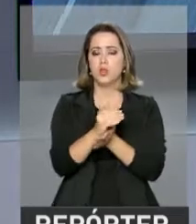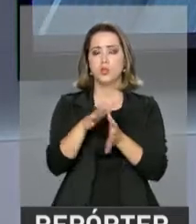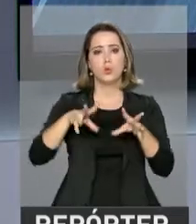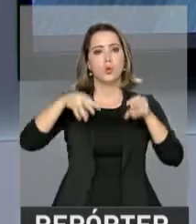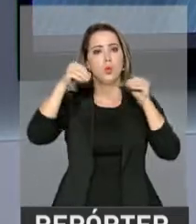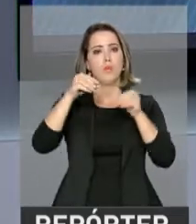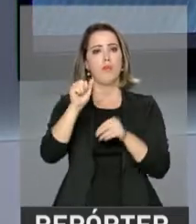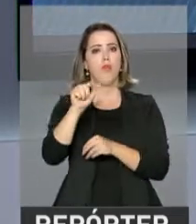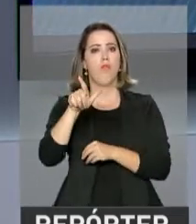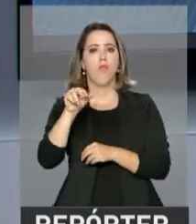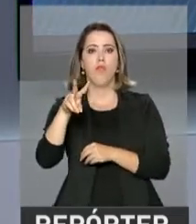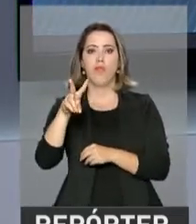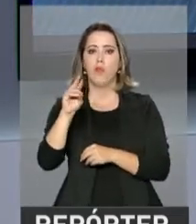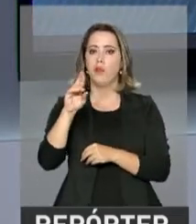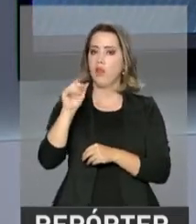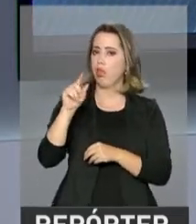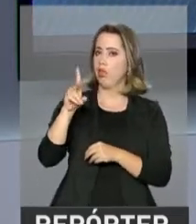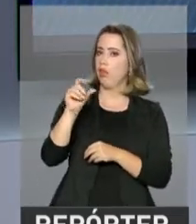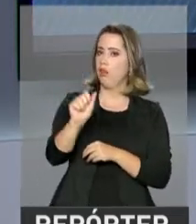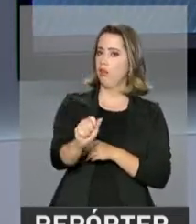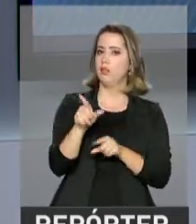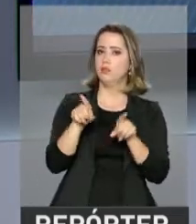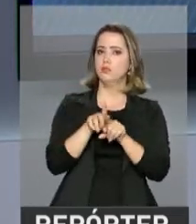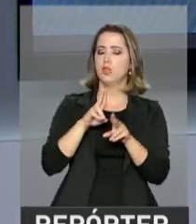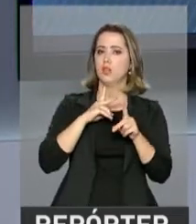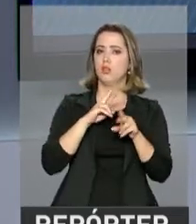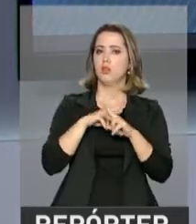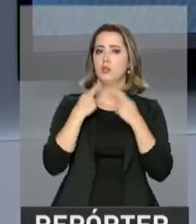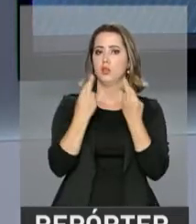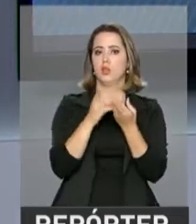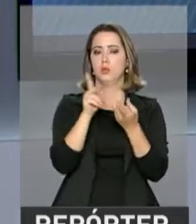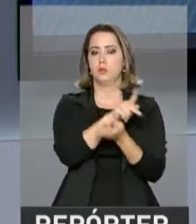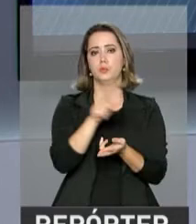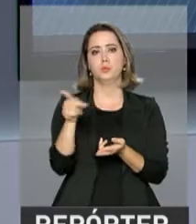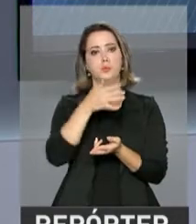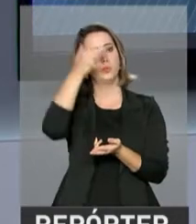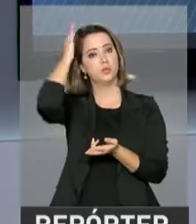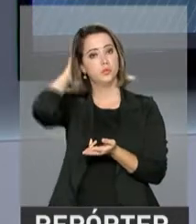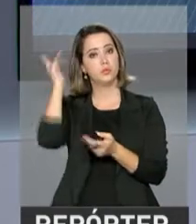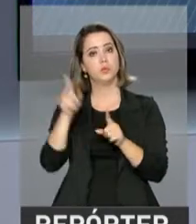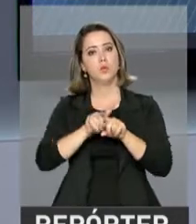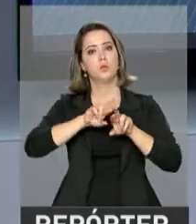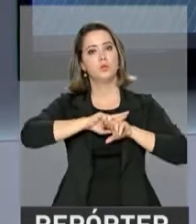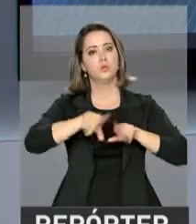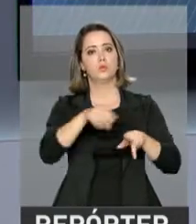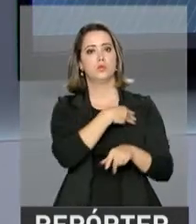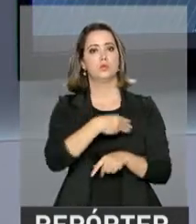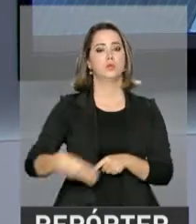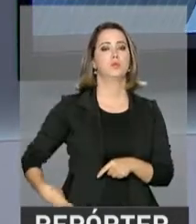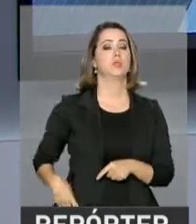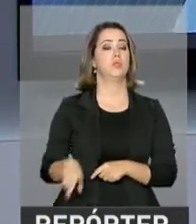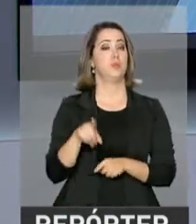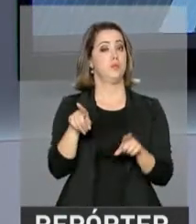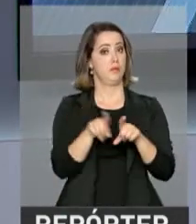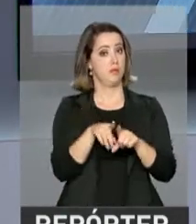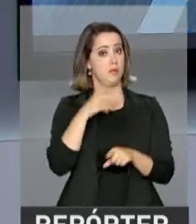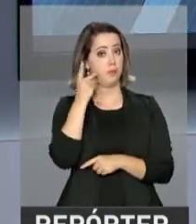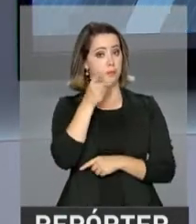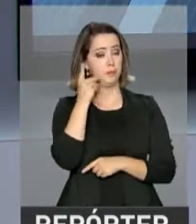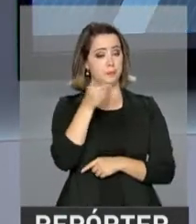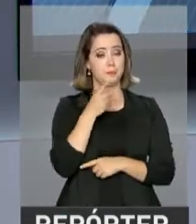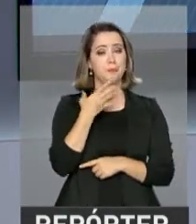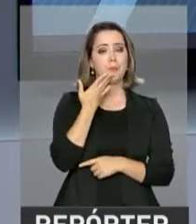reuniu o presidente michel temer ministros e deputados da base aliada o presidente reafirmou que a reforma é fundamental